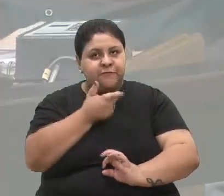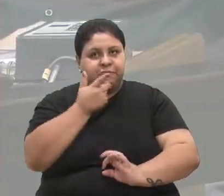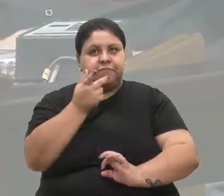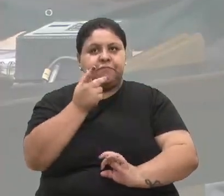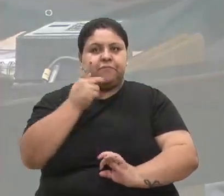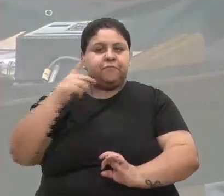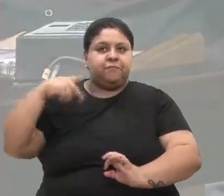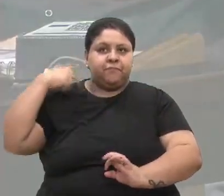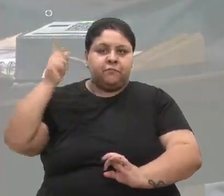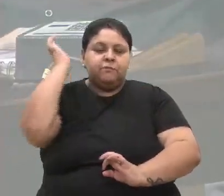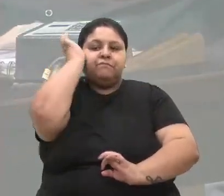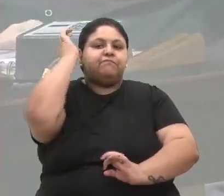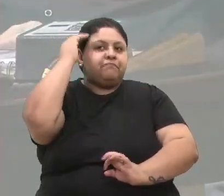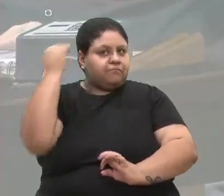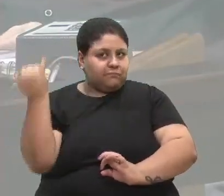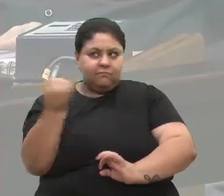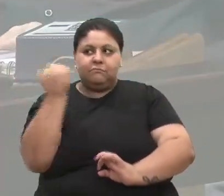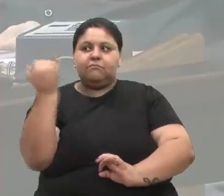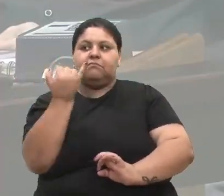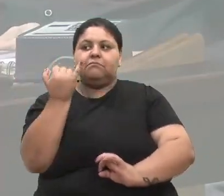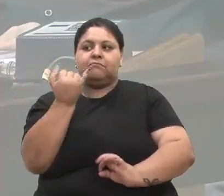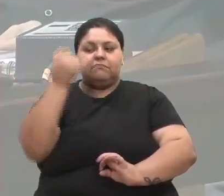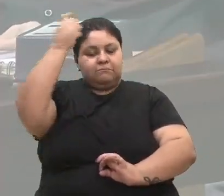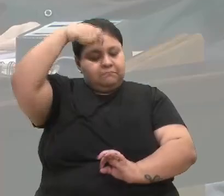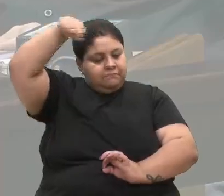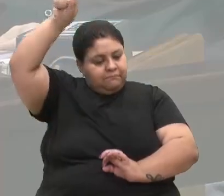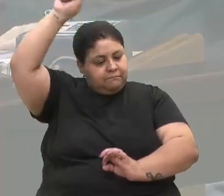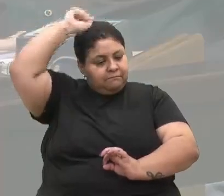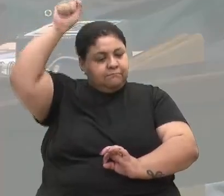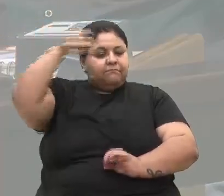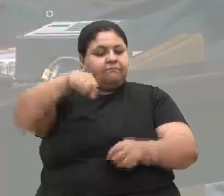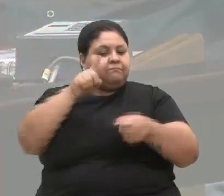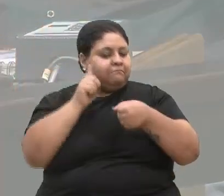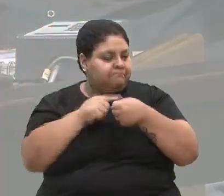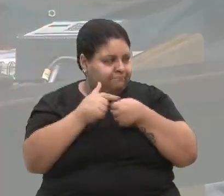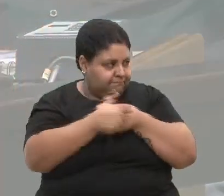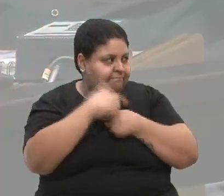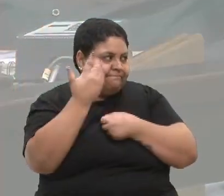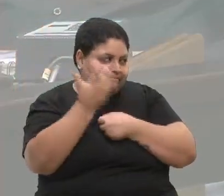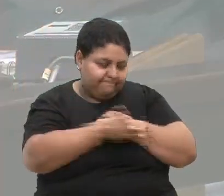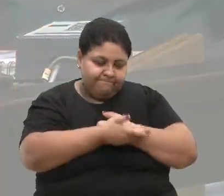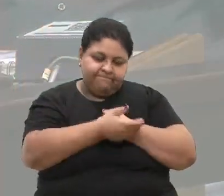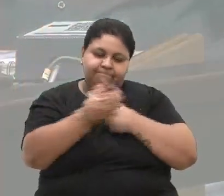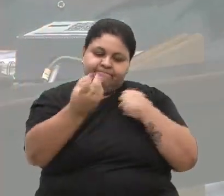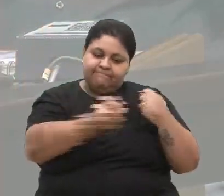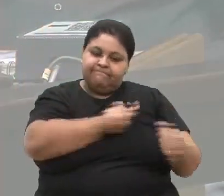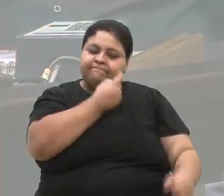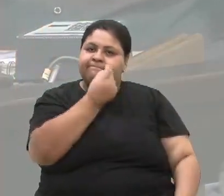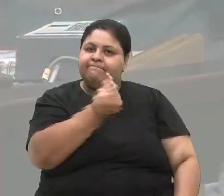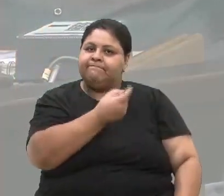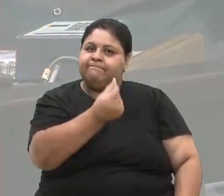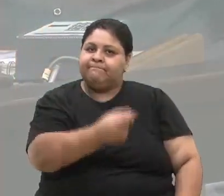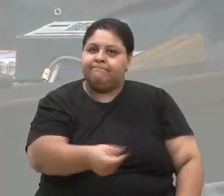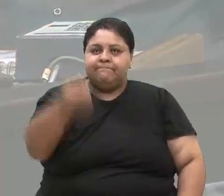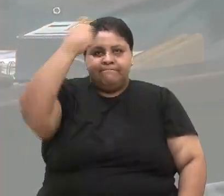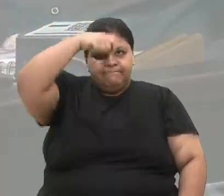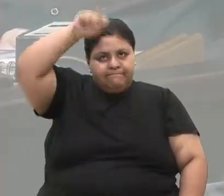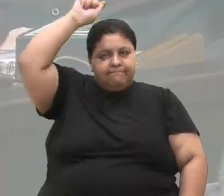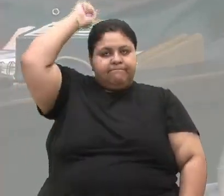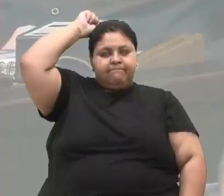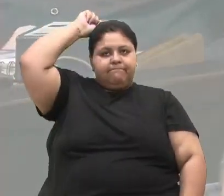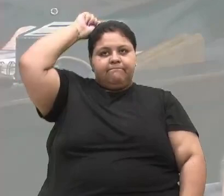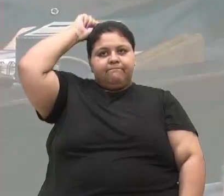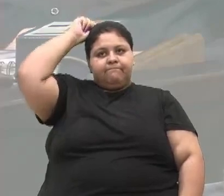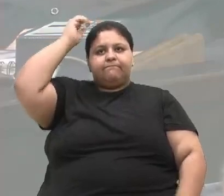Felipe, da importância dessa universidade para a nossa cidade. Então, vida longa à Universidade de Caxias do Sul